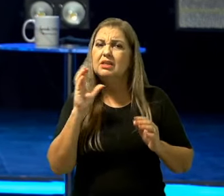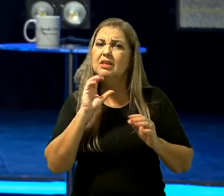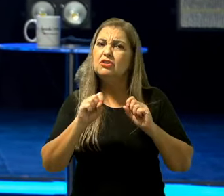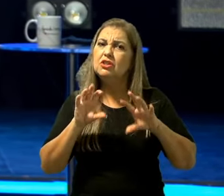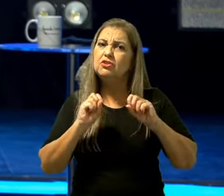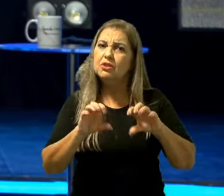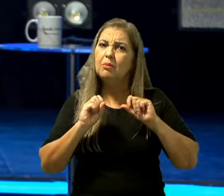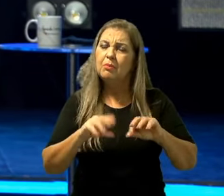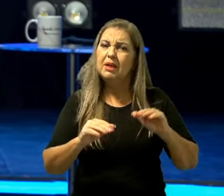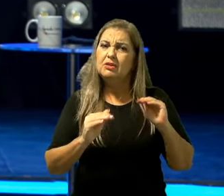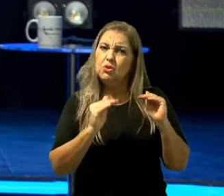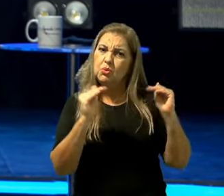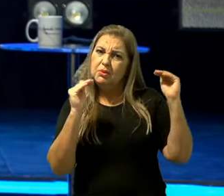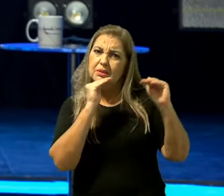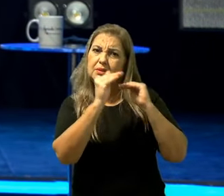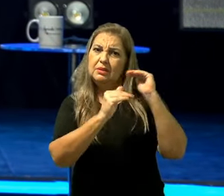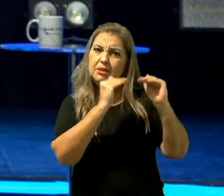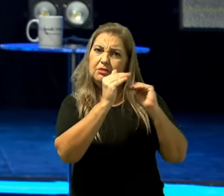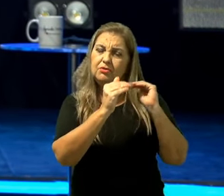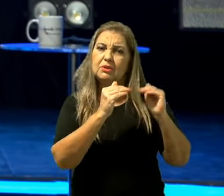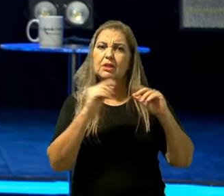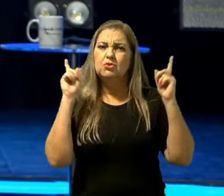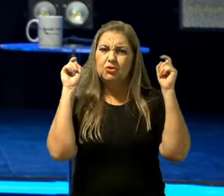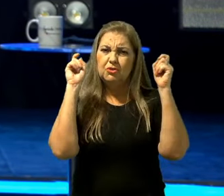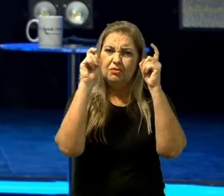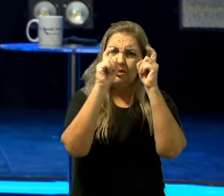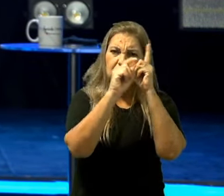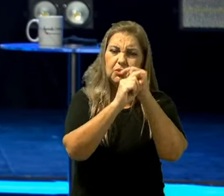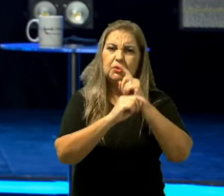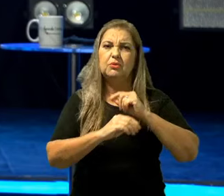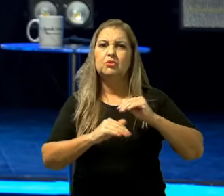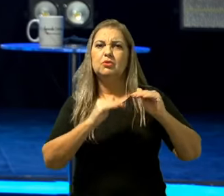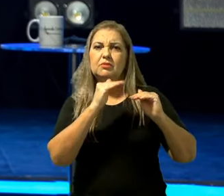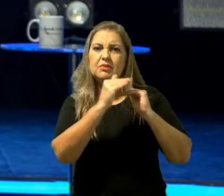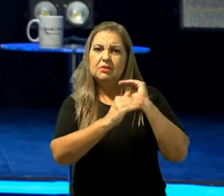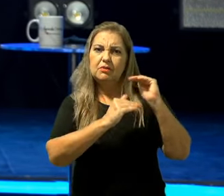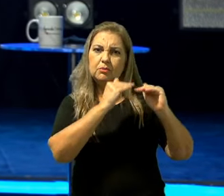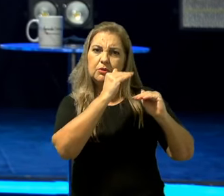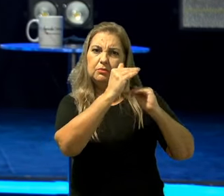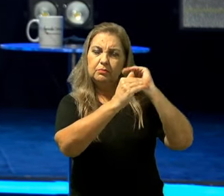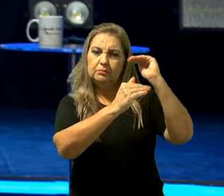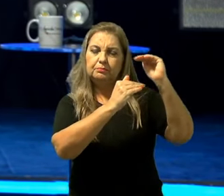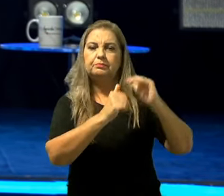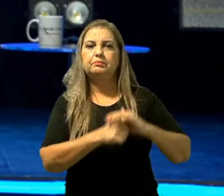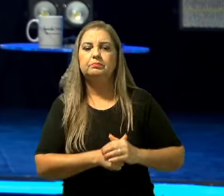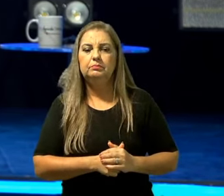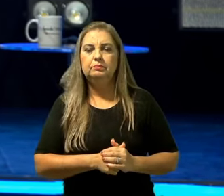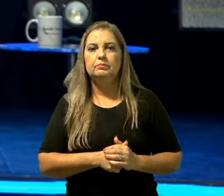nível da sua luta é proporcional ao nível do seu crescimento.